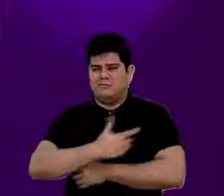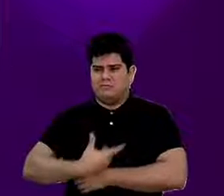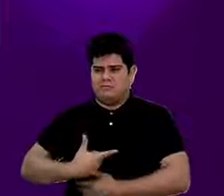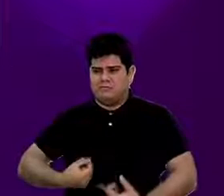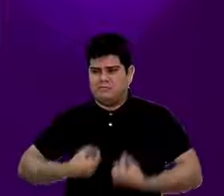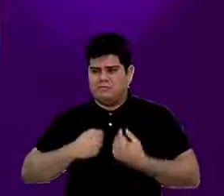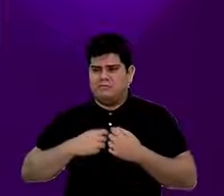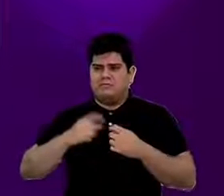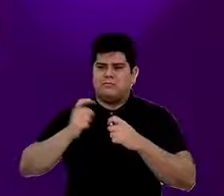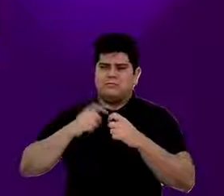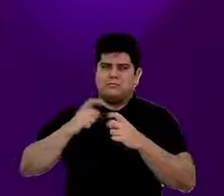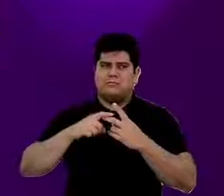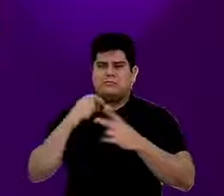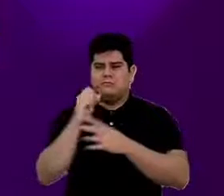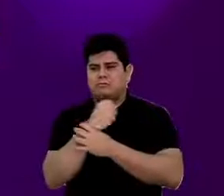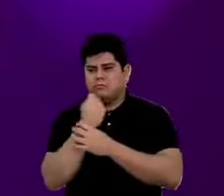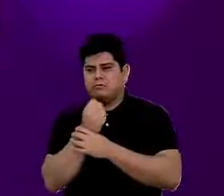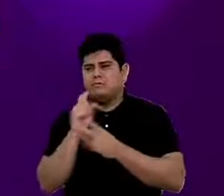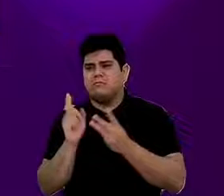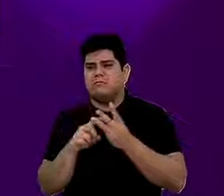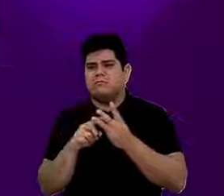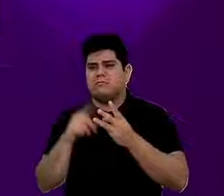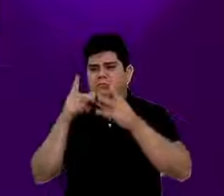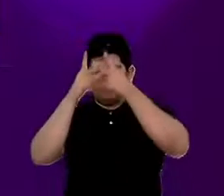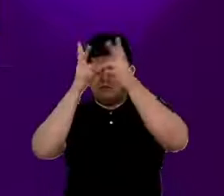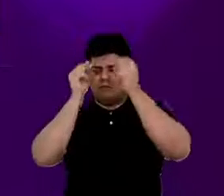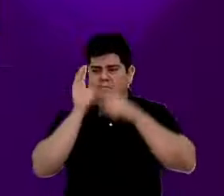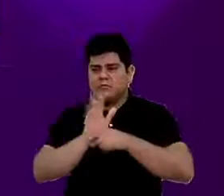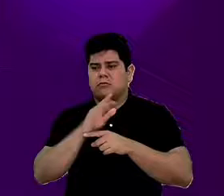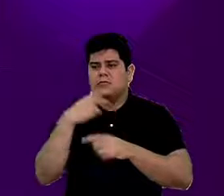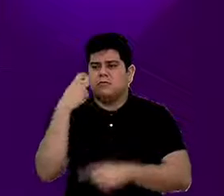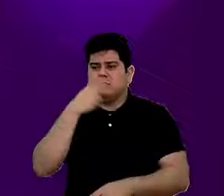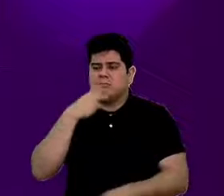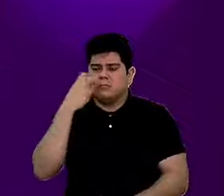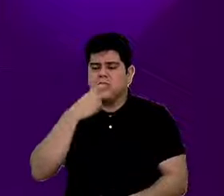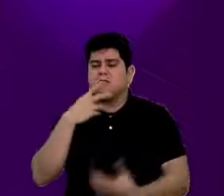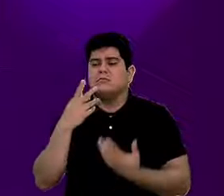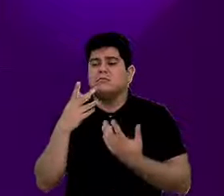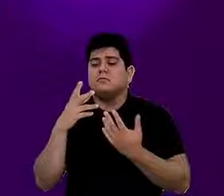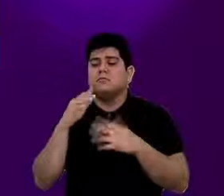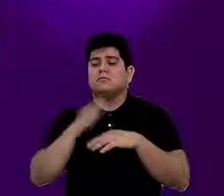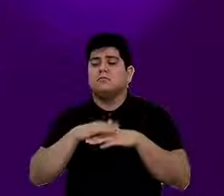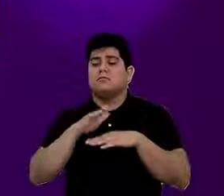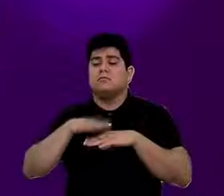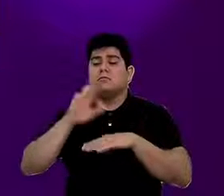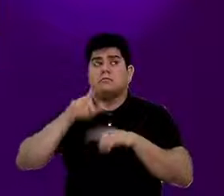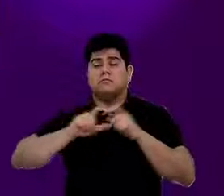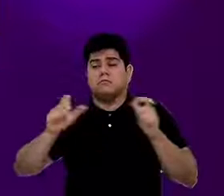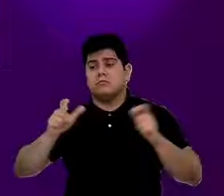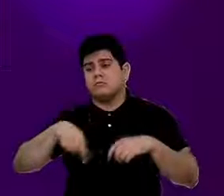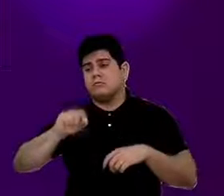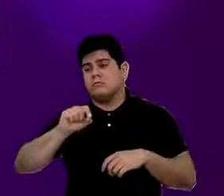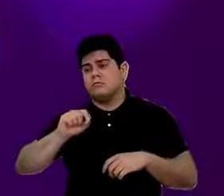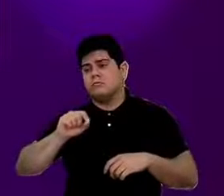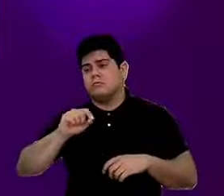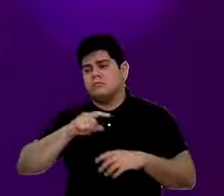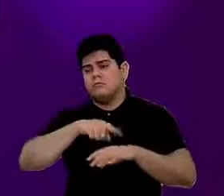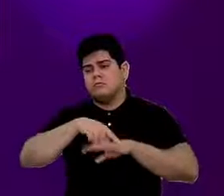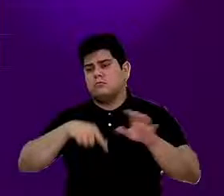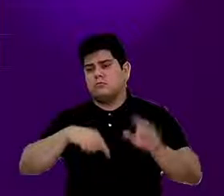médicos, fisioterapeutas, auxiliares de enfermagem, fono, e, de uma maneira geral, essas foram as